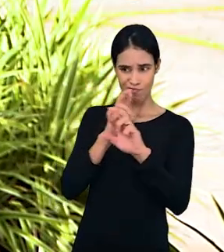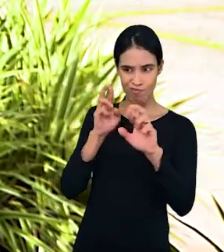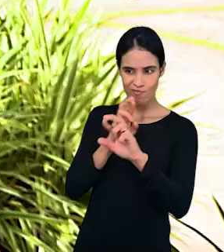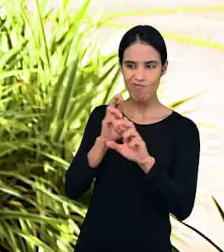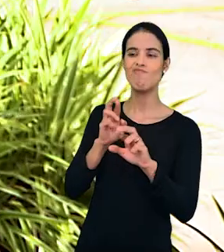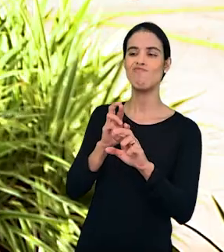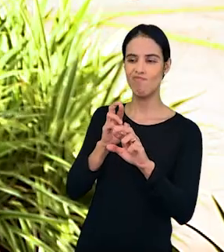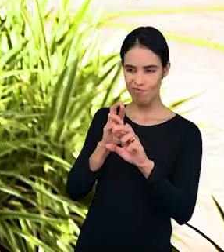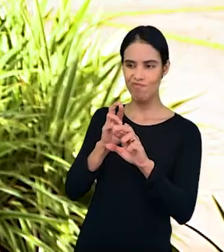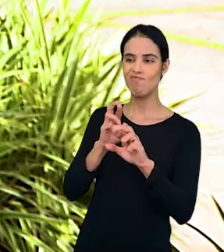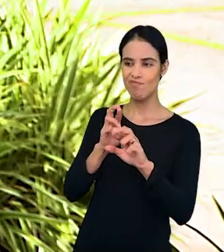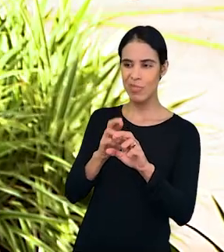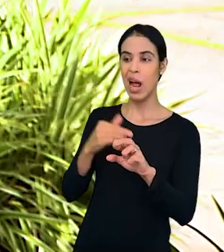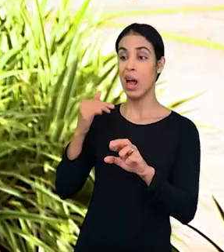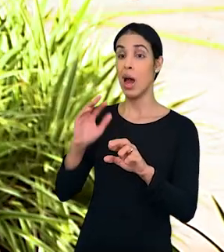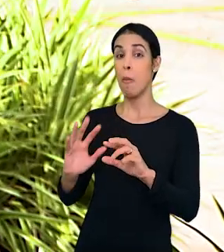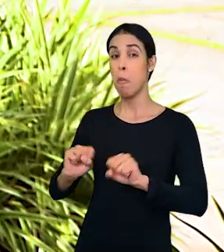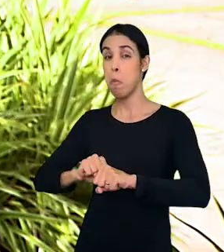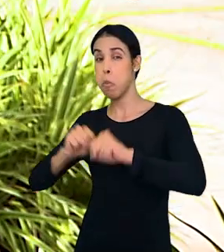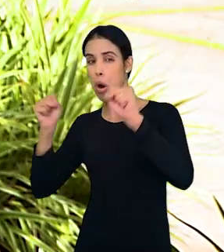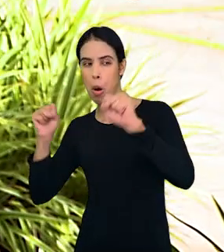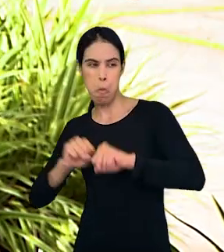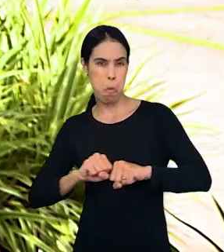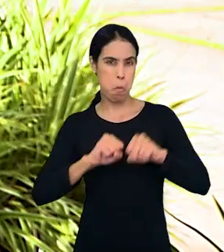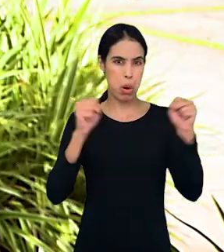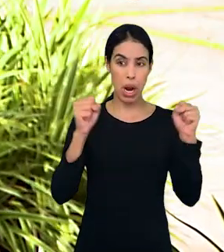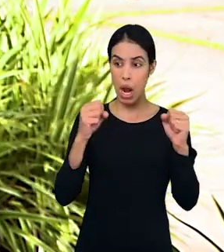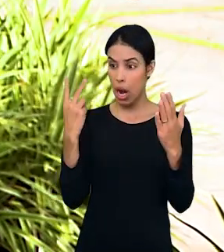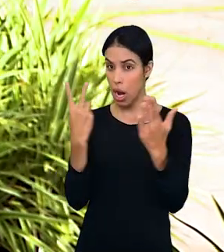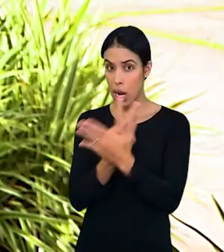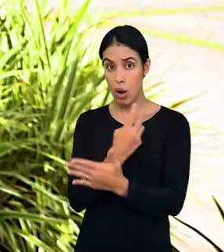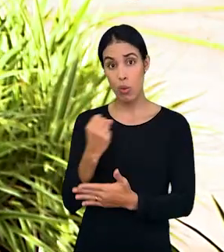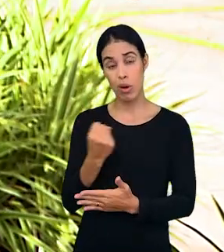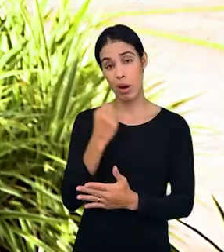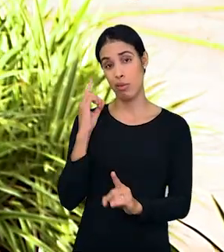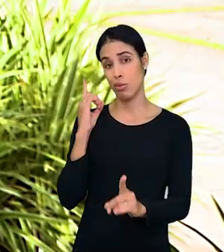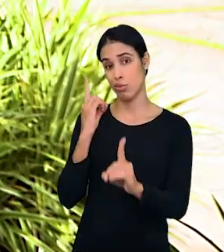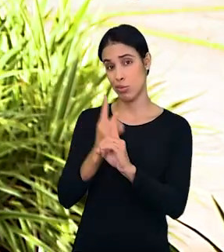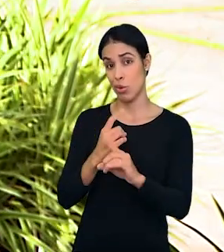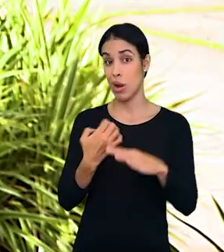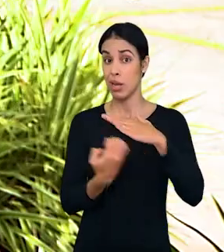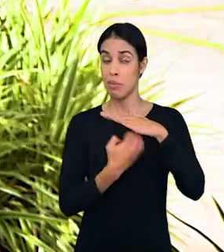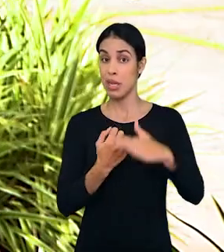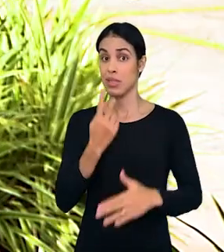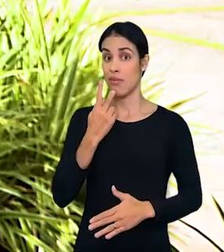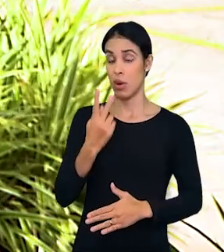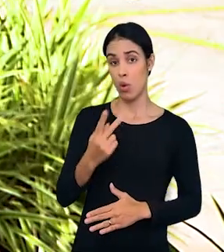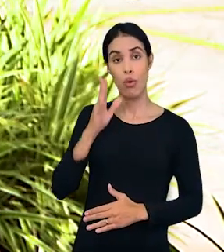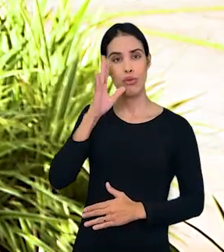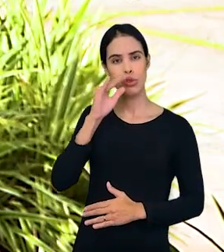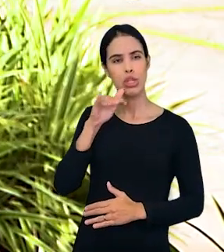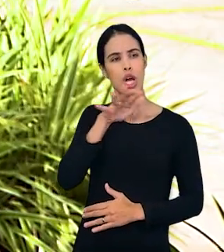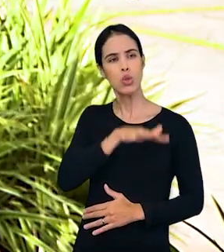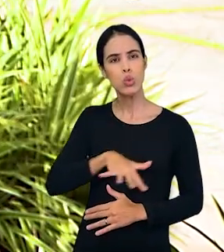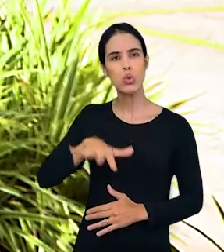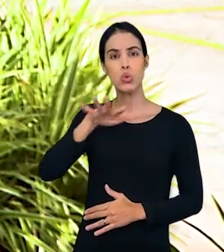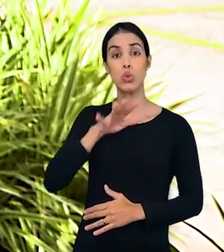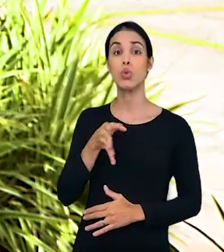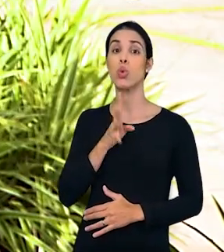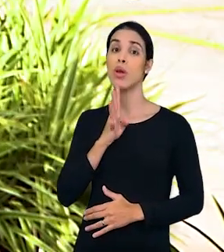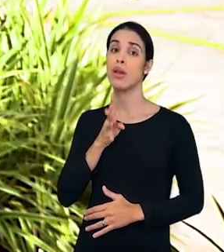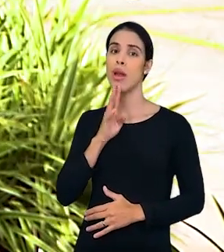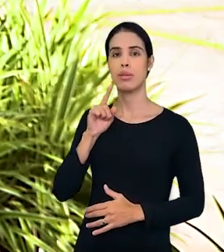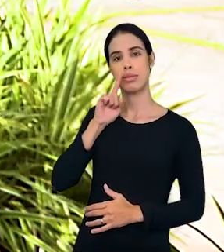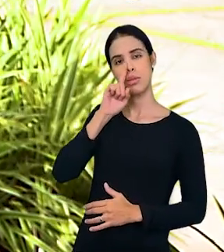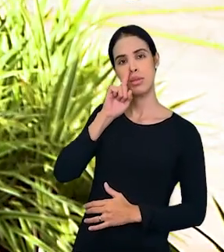irregularidades idênticas nos 2 casos. A empregadora sustentou que os trabalhadores envolvidos conheciam os